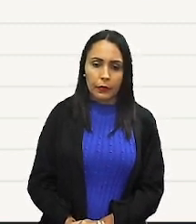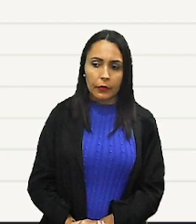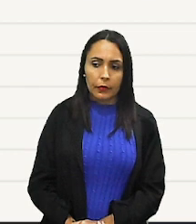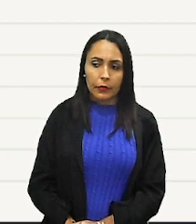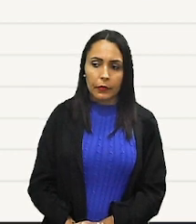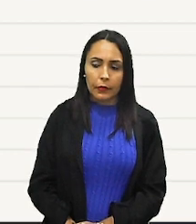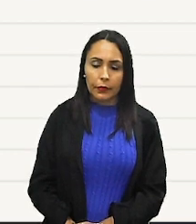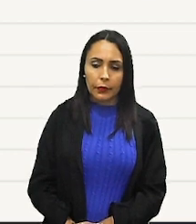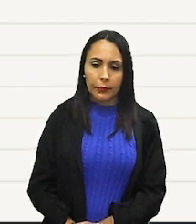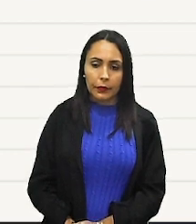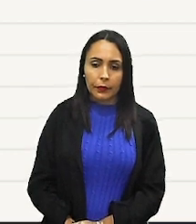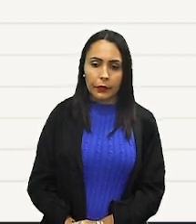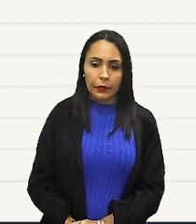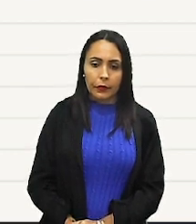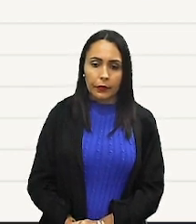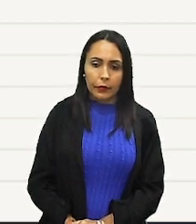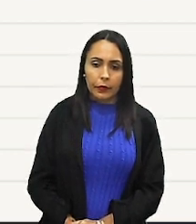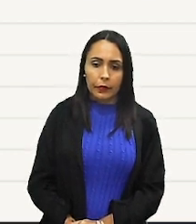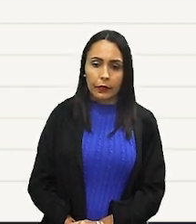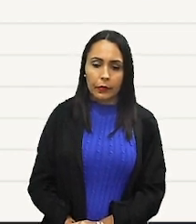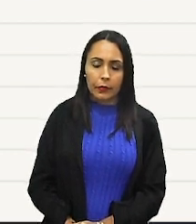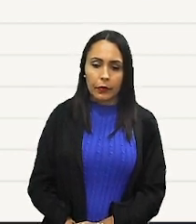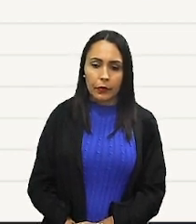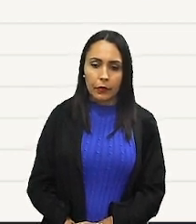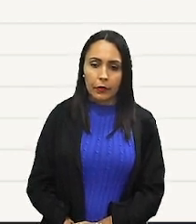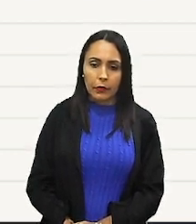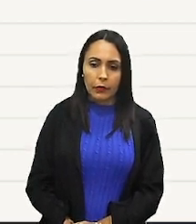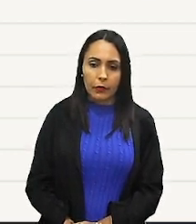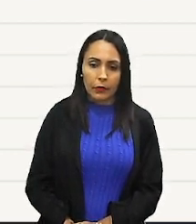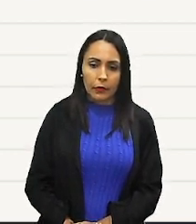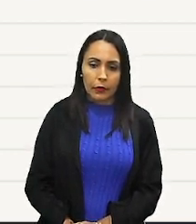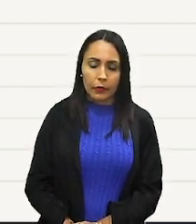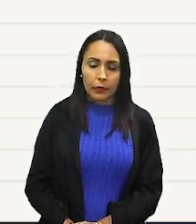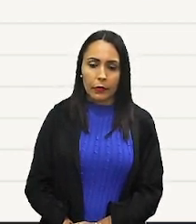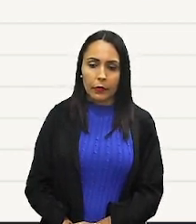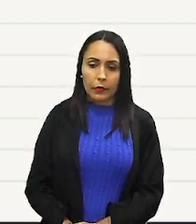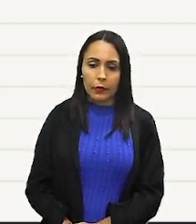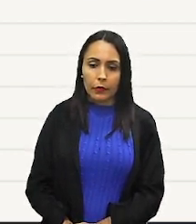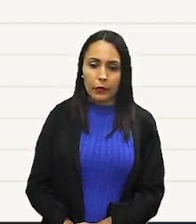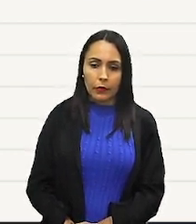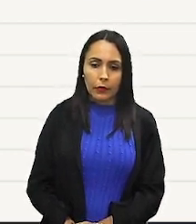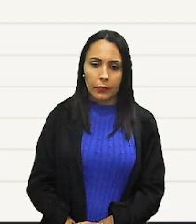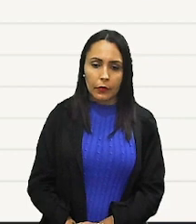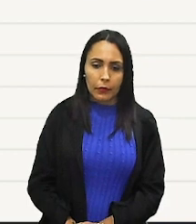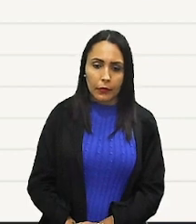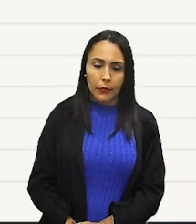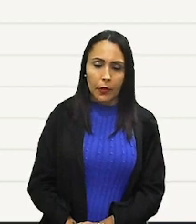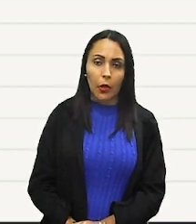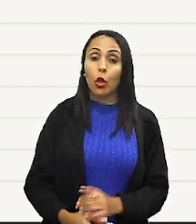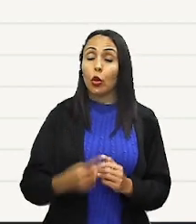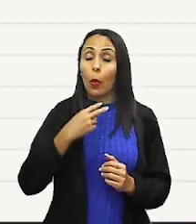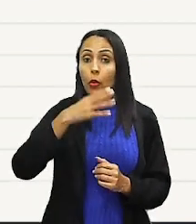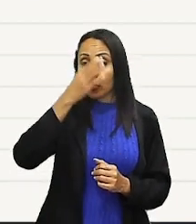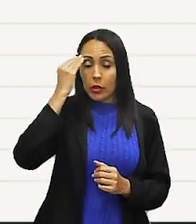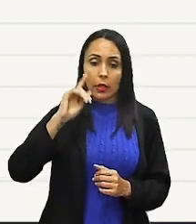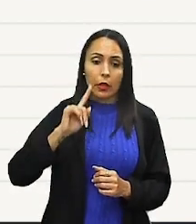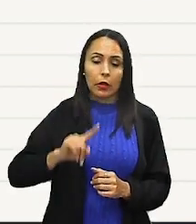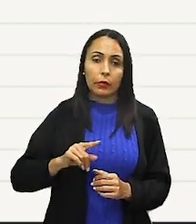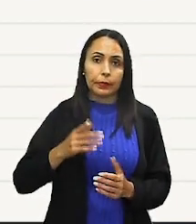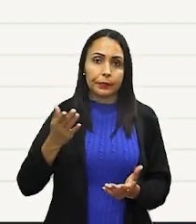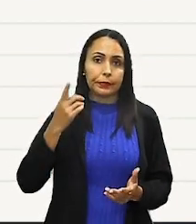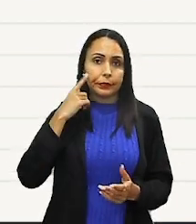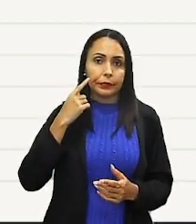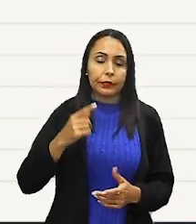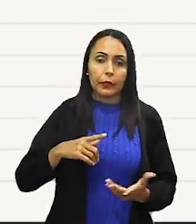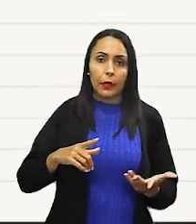Eles são os menores agentes microbiológicos. A gente não pode esquecer disso, tá? Eles são os